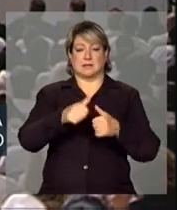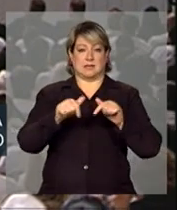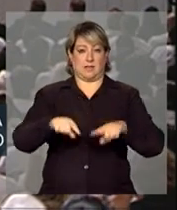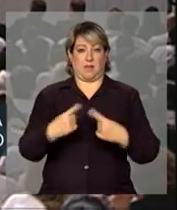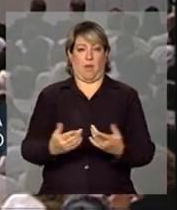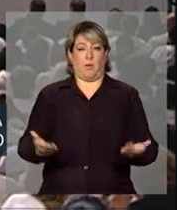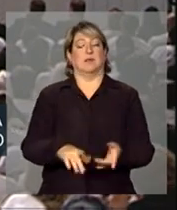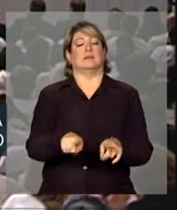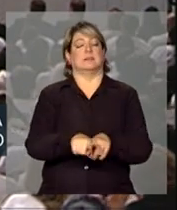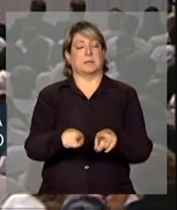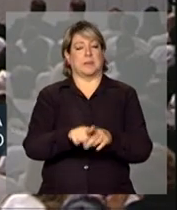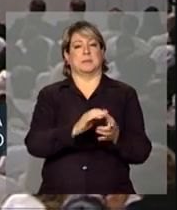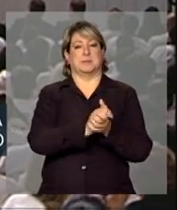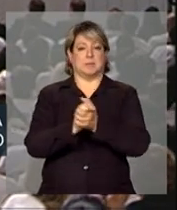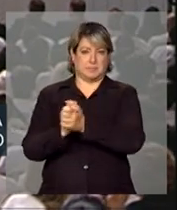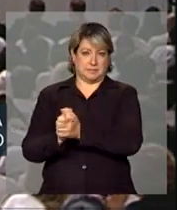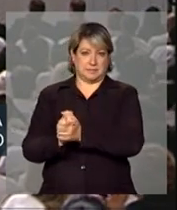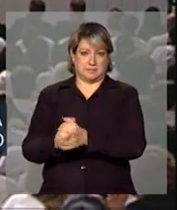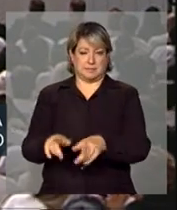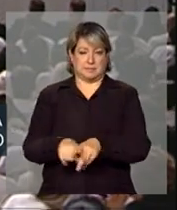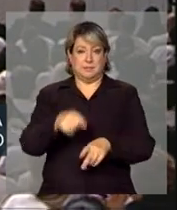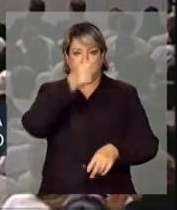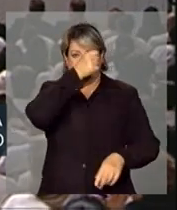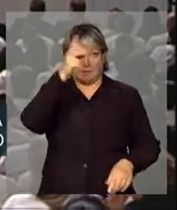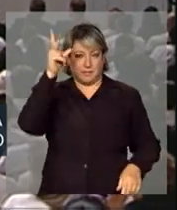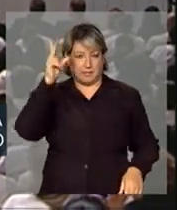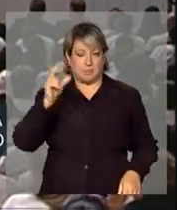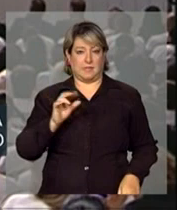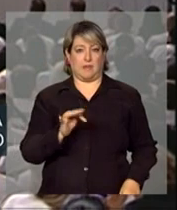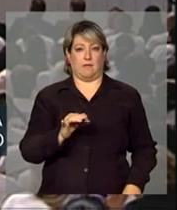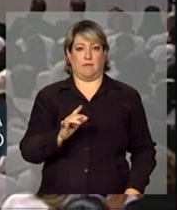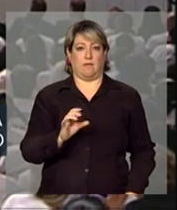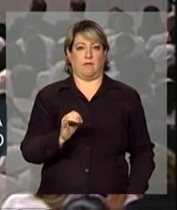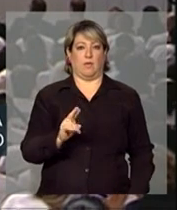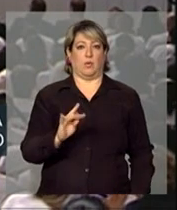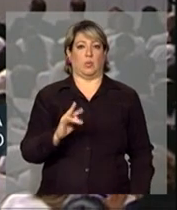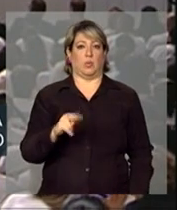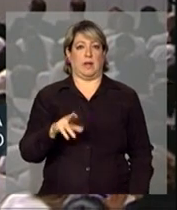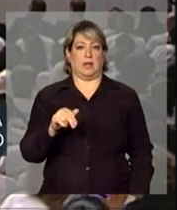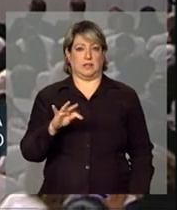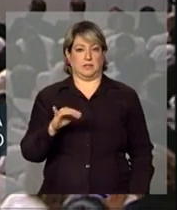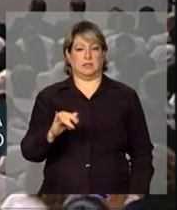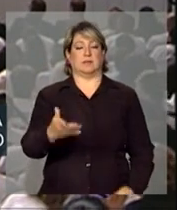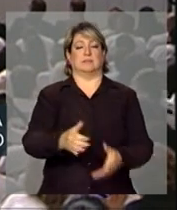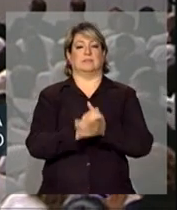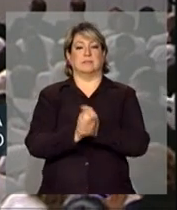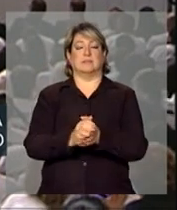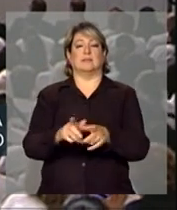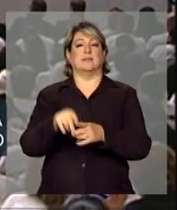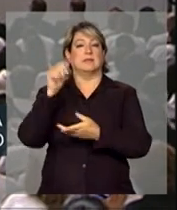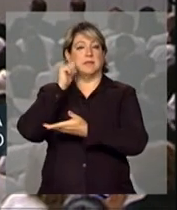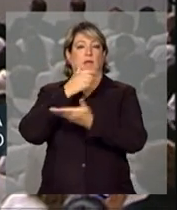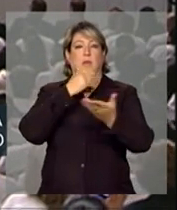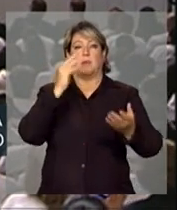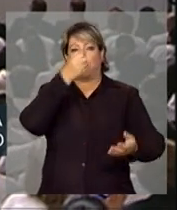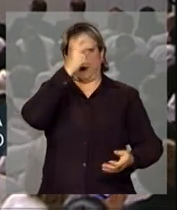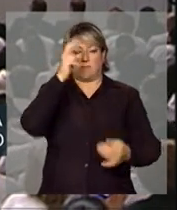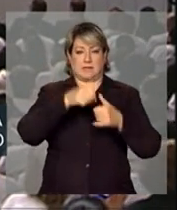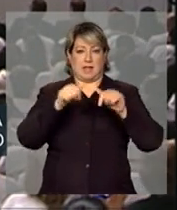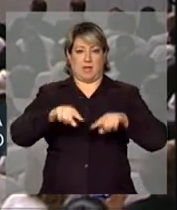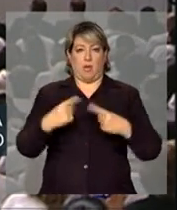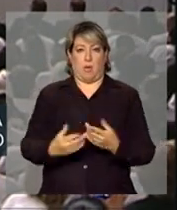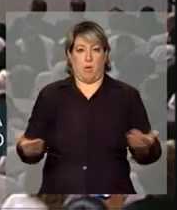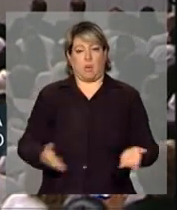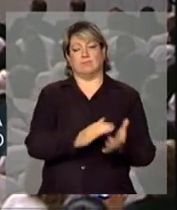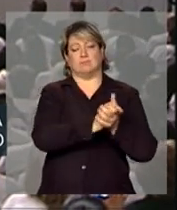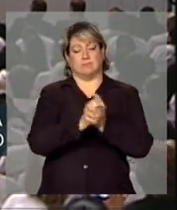Senhor prefeito José Fortunati, na pessoa de quem quero saudar todos os prefeitos e prefeitas aqui presentes